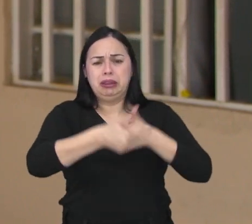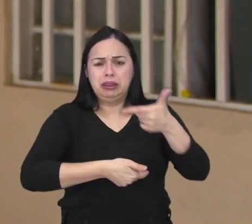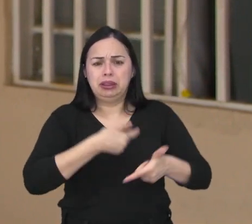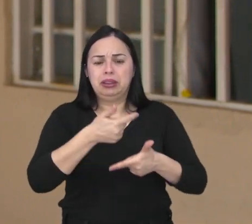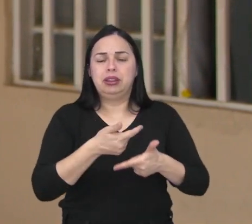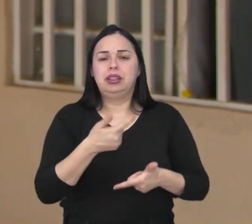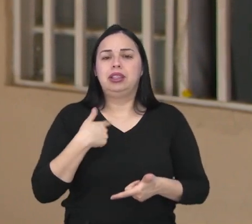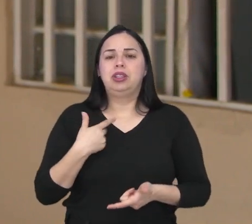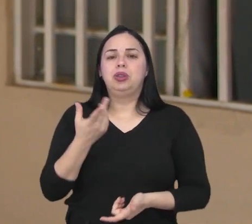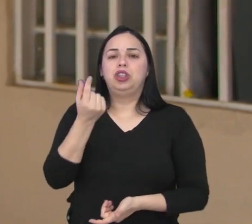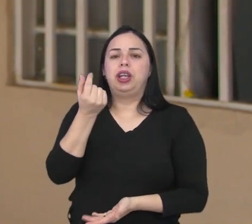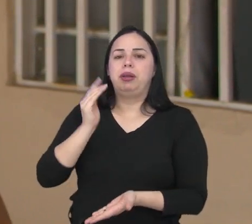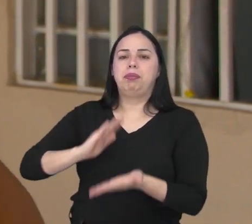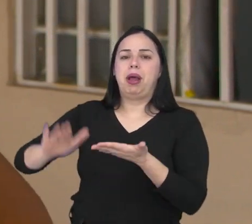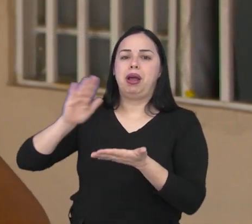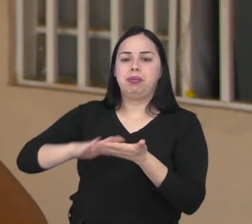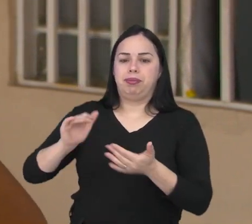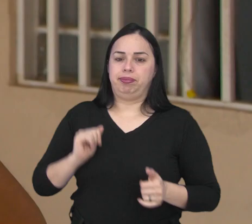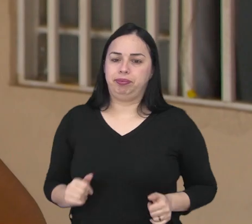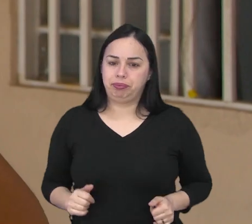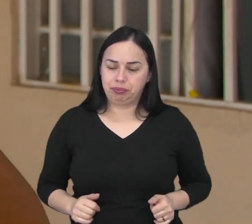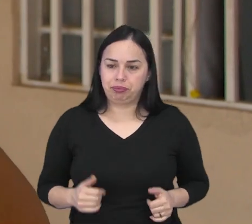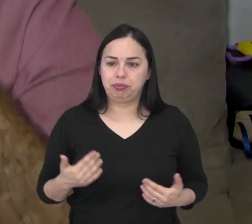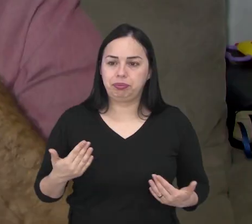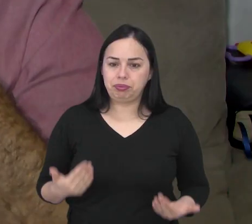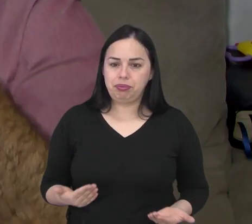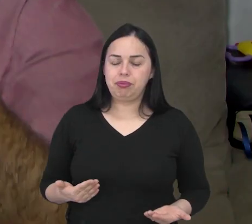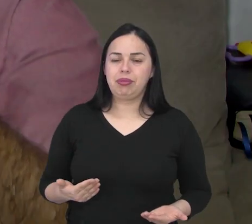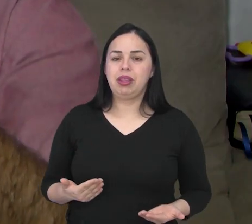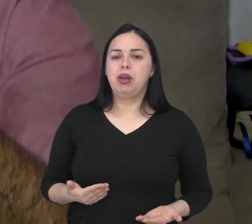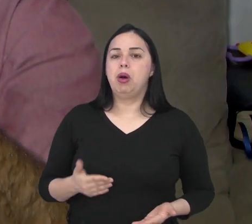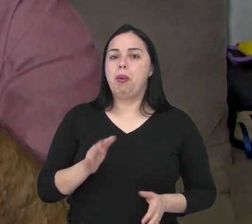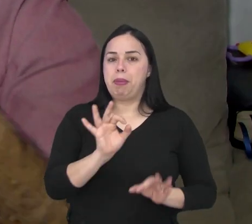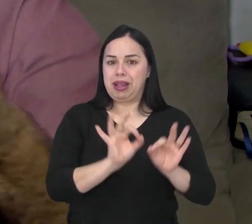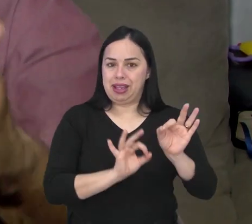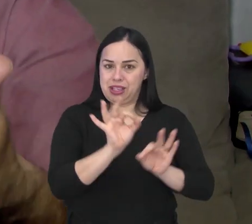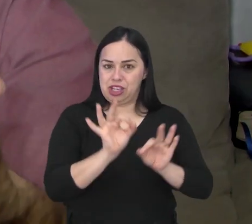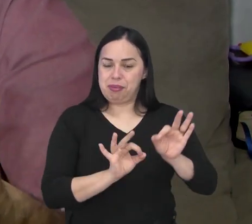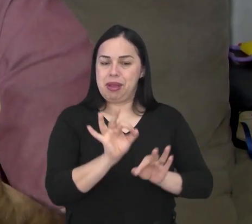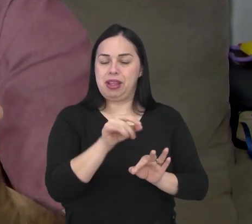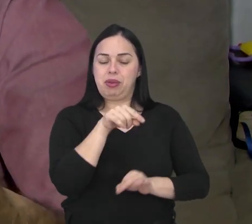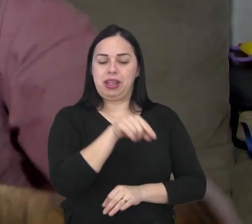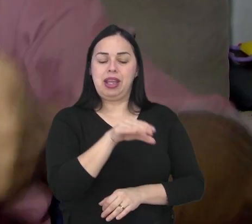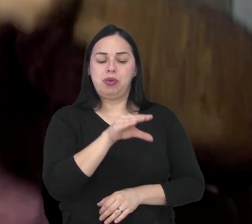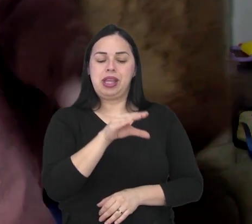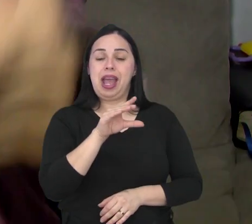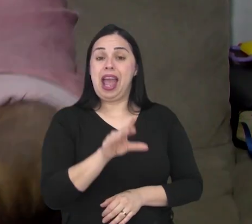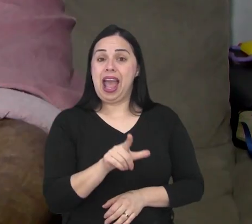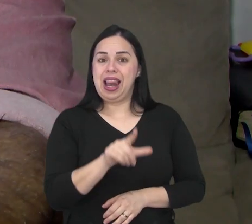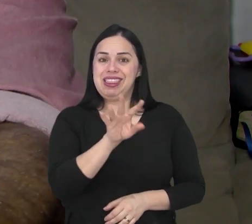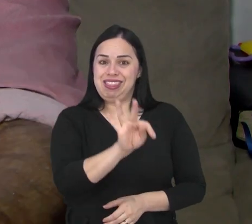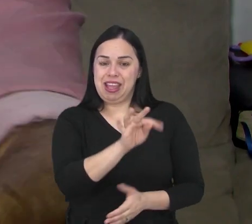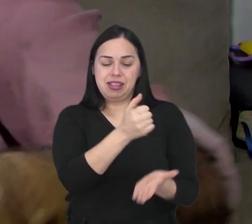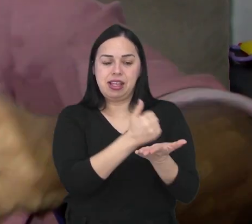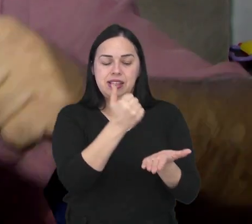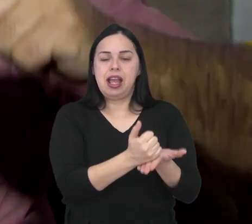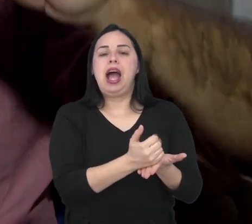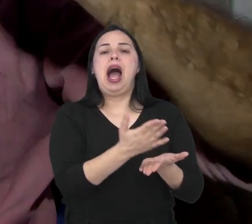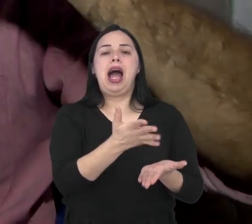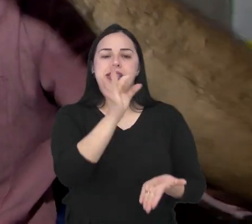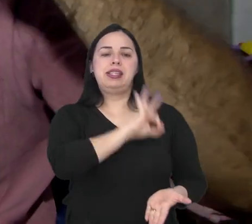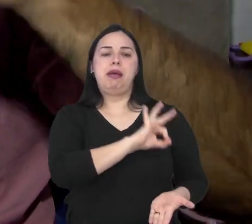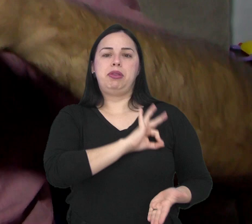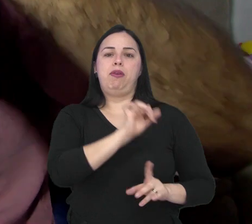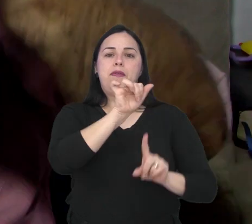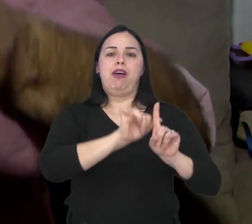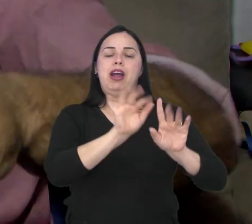trabalhando demais e vendo dinheiro de menos. O planejamento, aquele que o CLT tem, de saber no fim do mês ele tem...